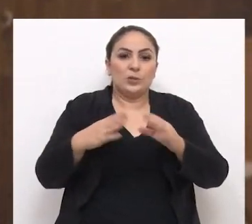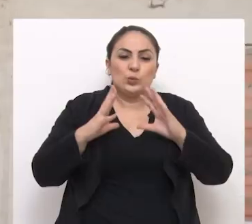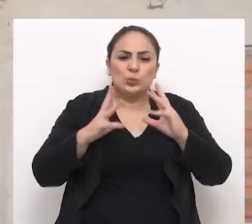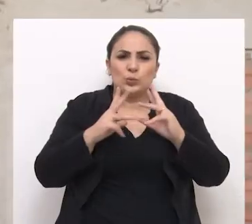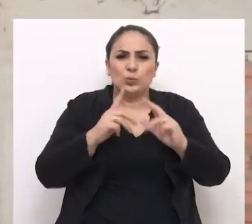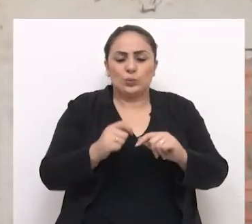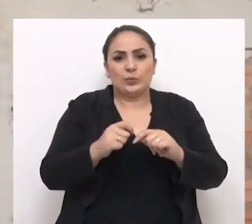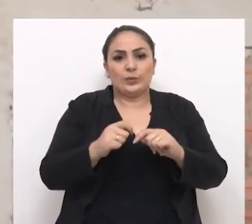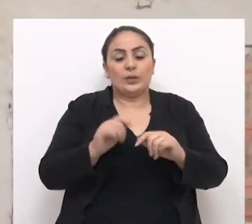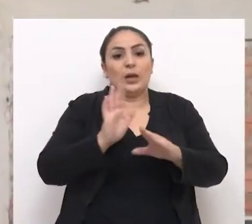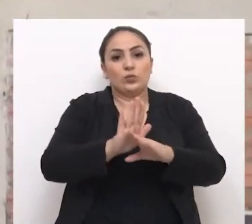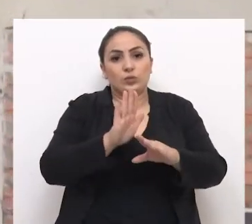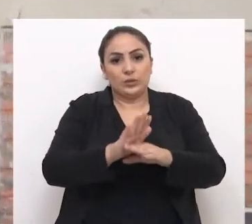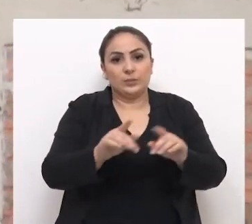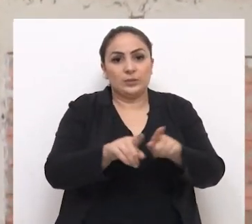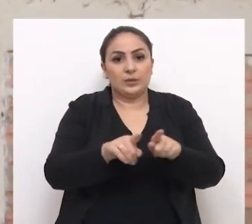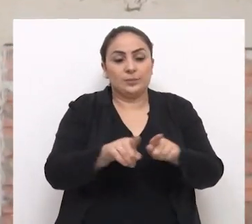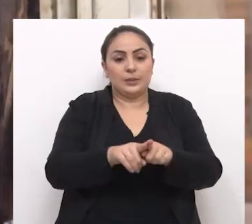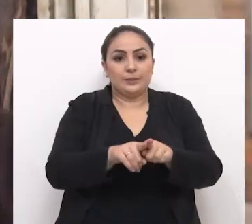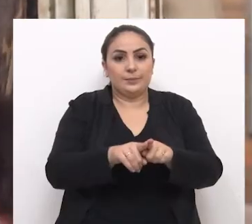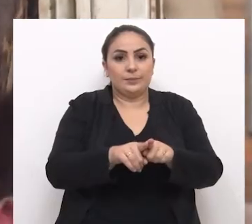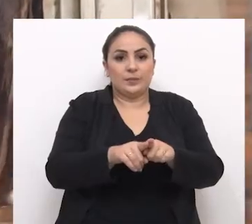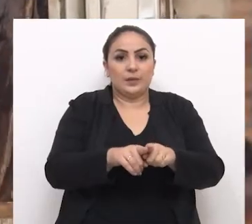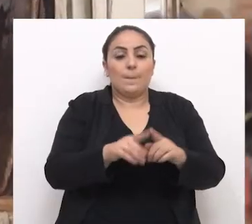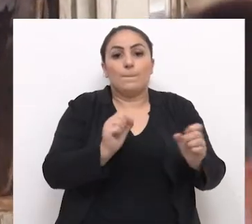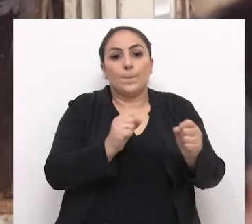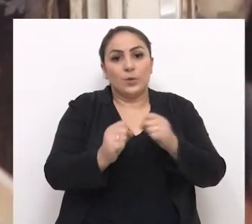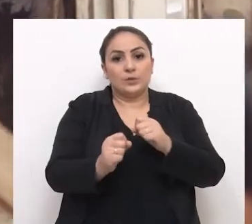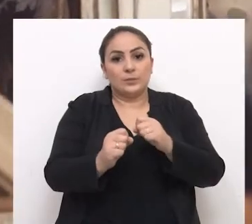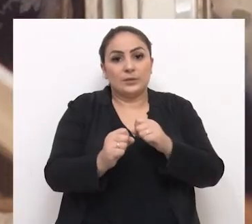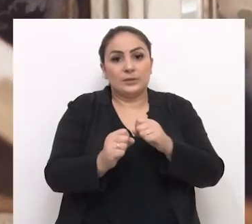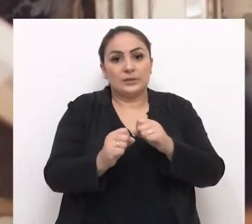acompanhamos, assessoramos e auxiliamos